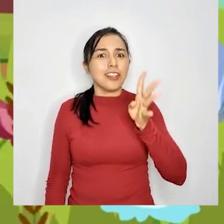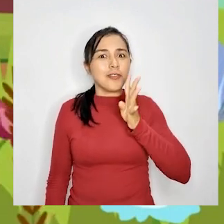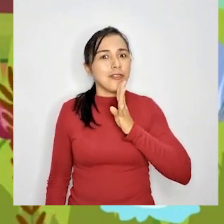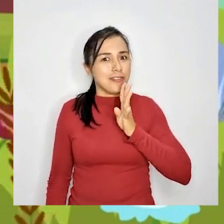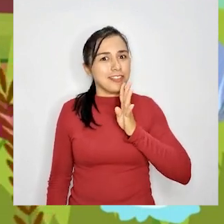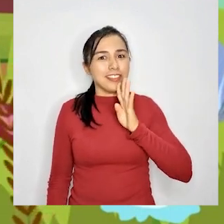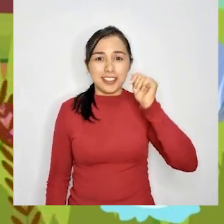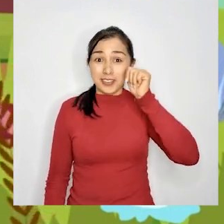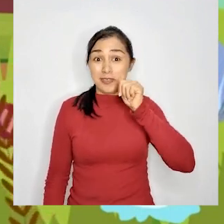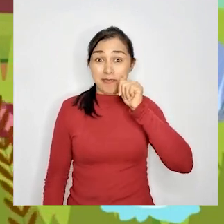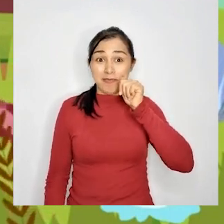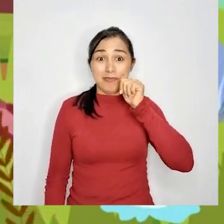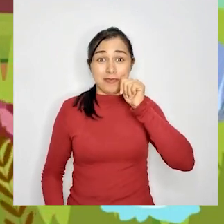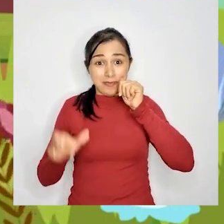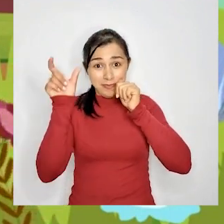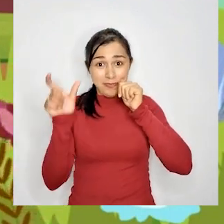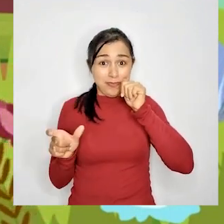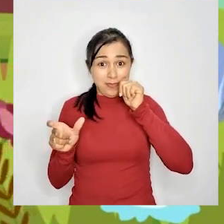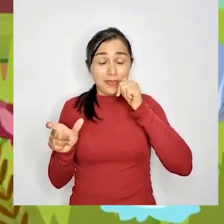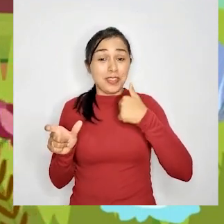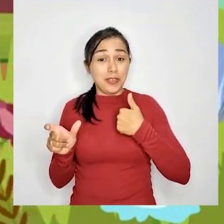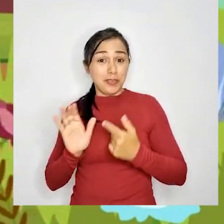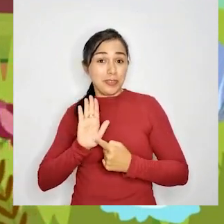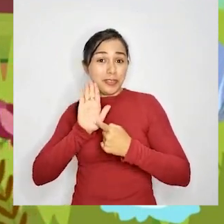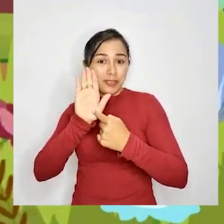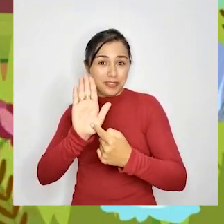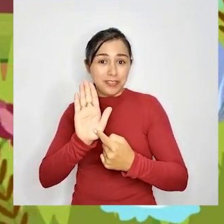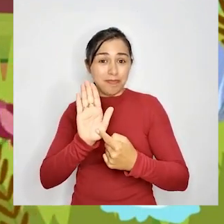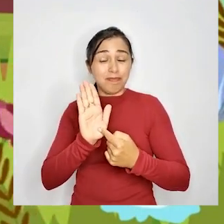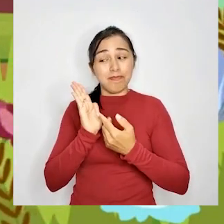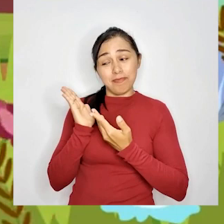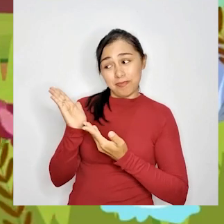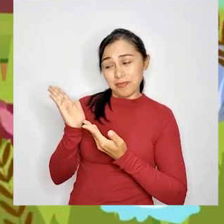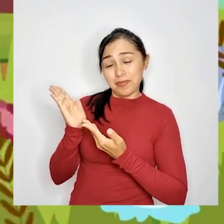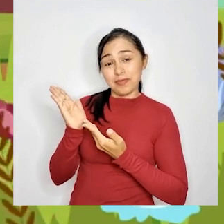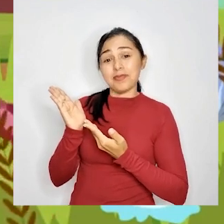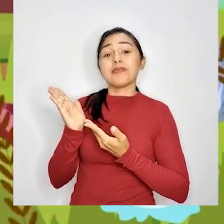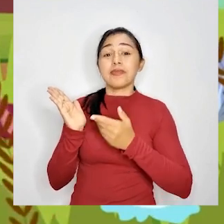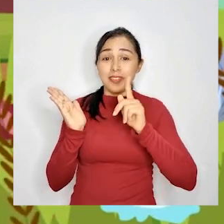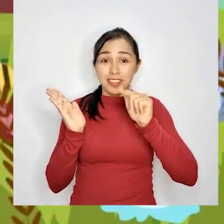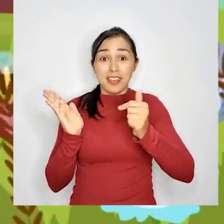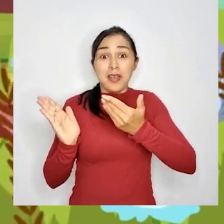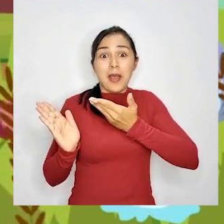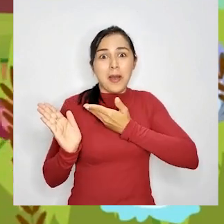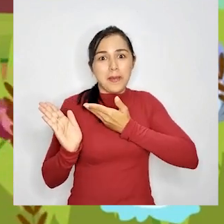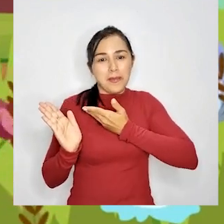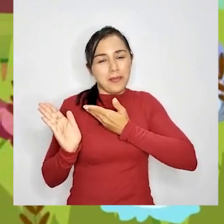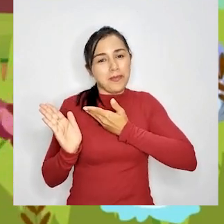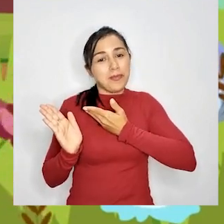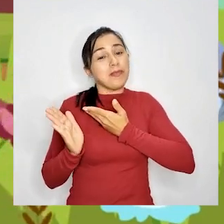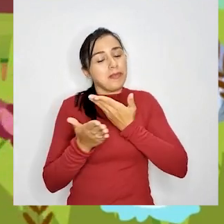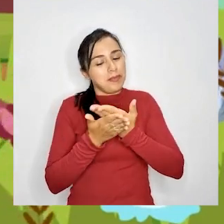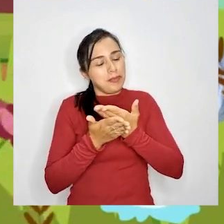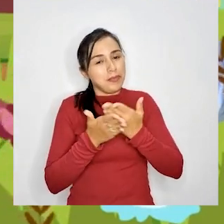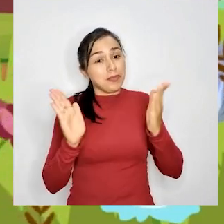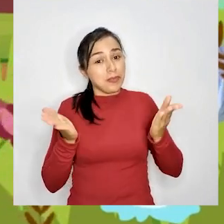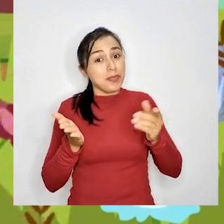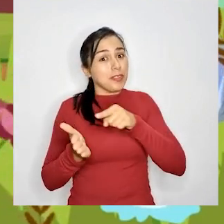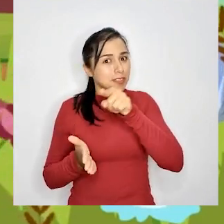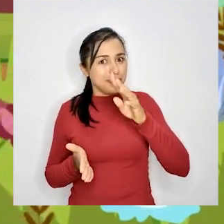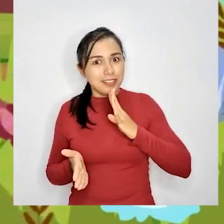ouviu falar dela. Vou te mostrar. Essa é a nossa amiguinha da aula de hoje. Você sabe quem